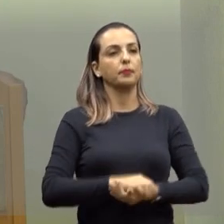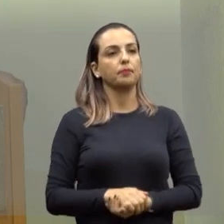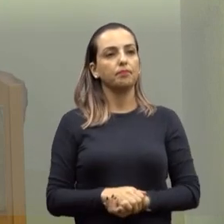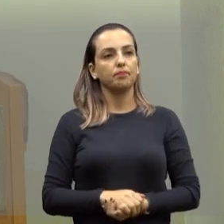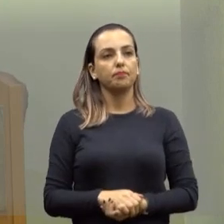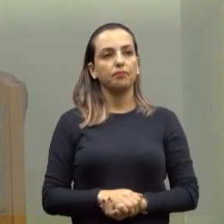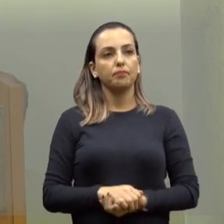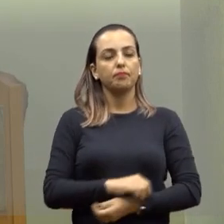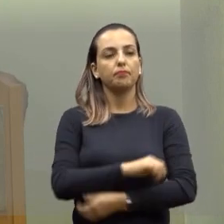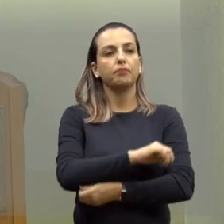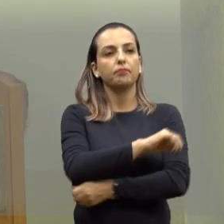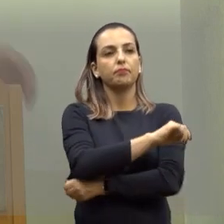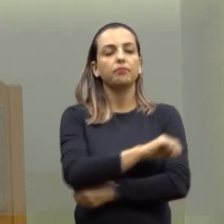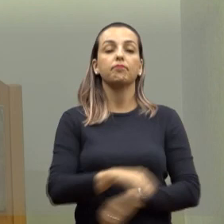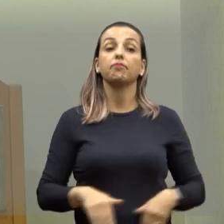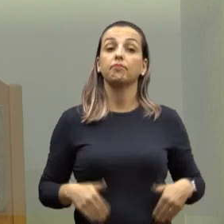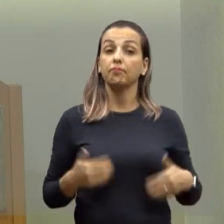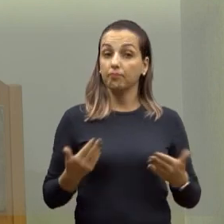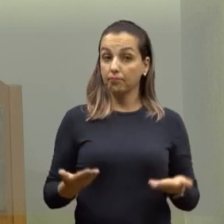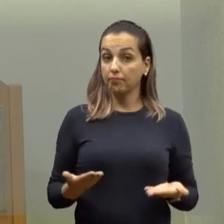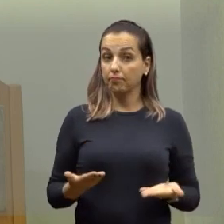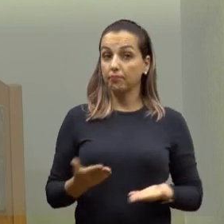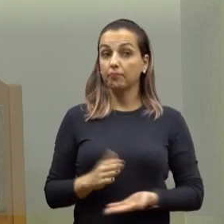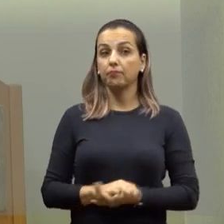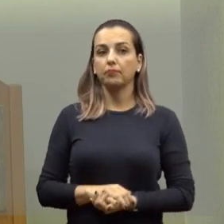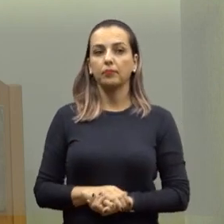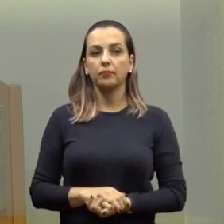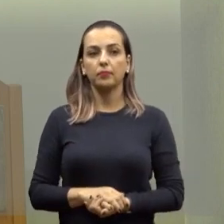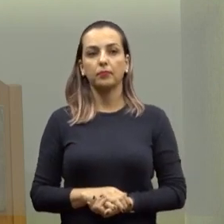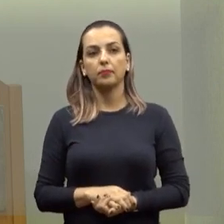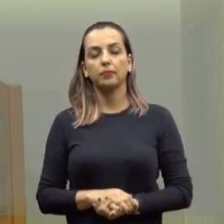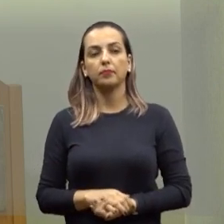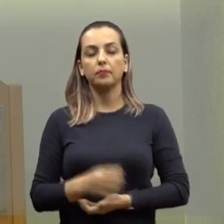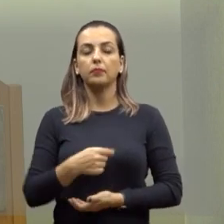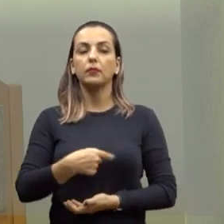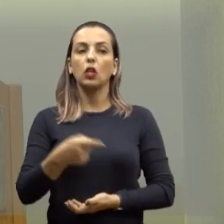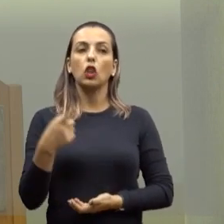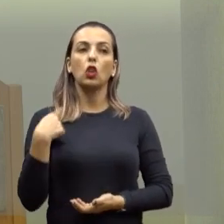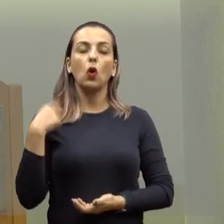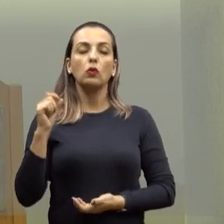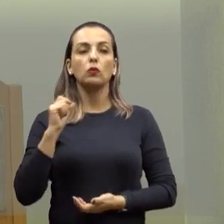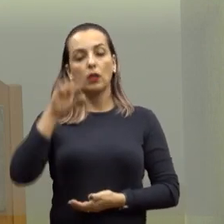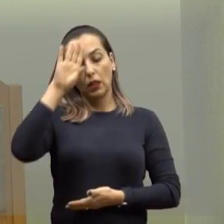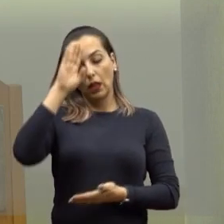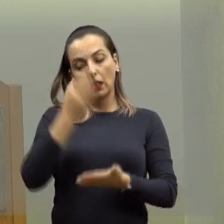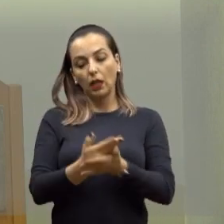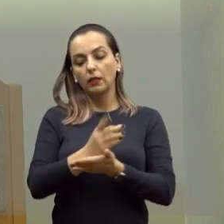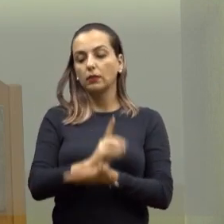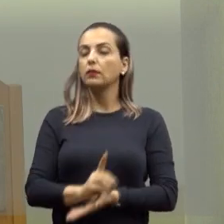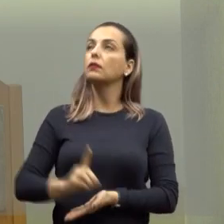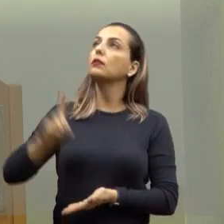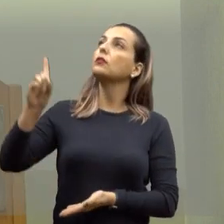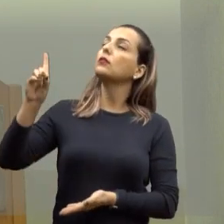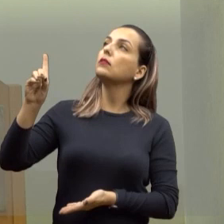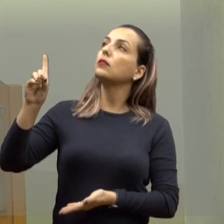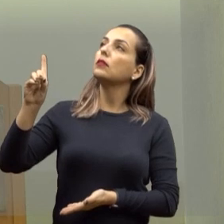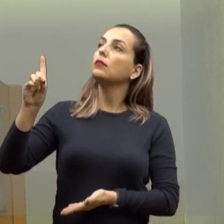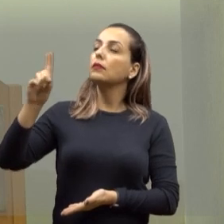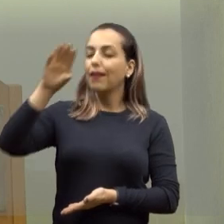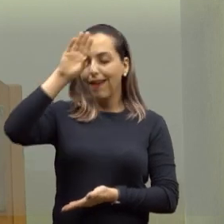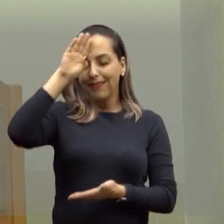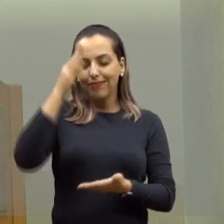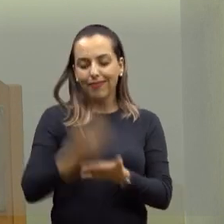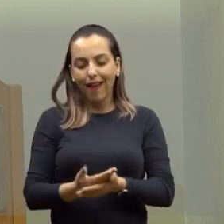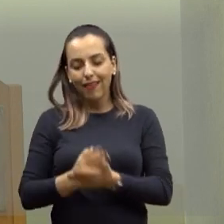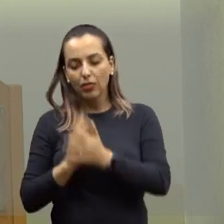pois bem então vamos nós acreditar em Deus vamos acreditar